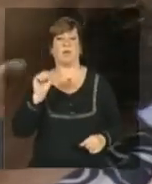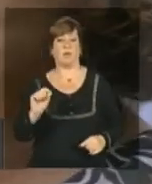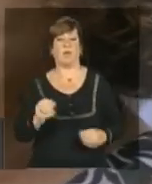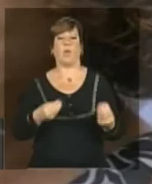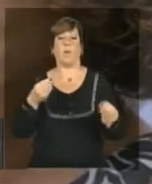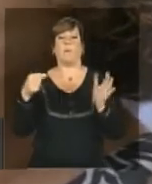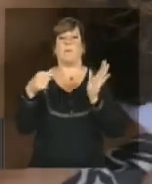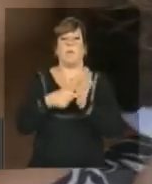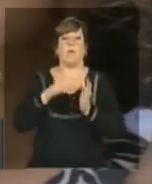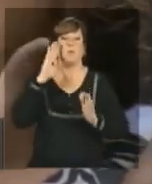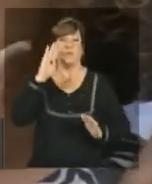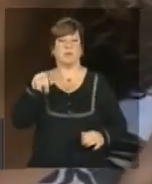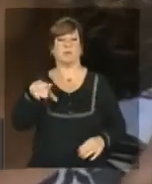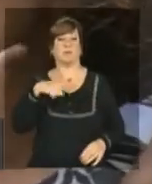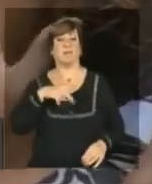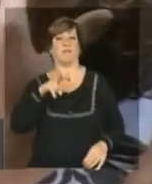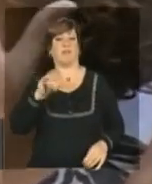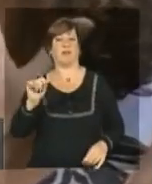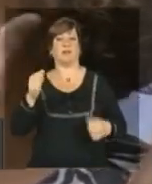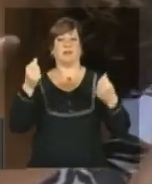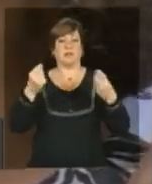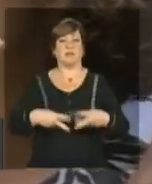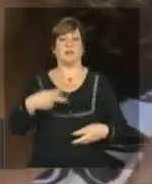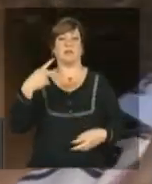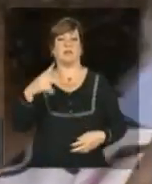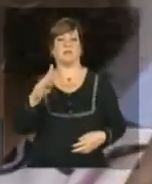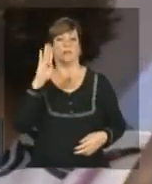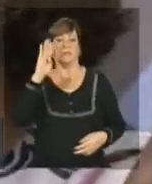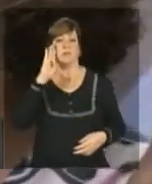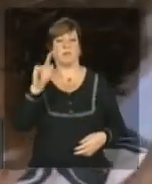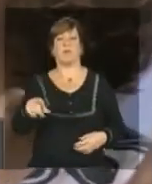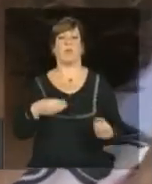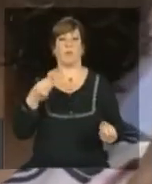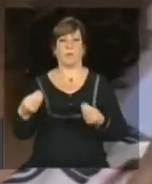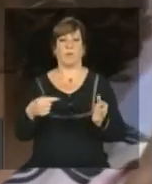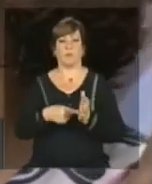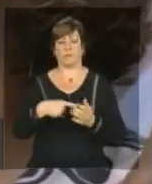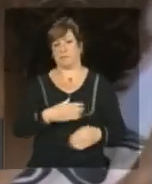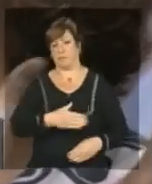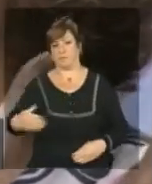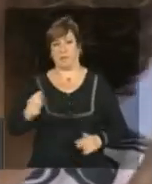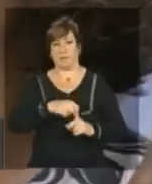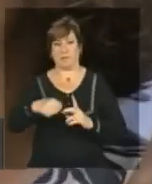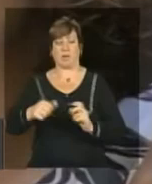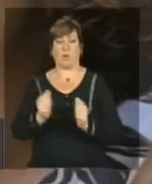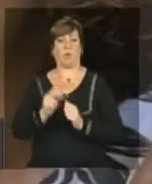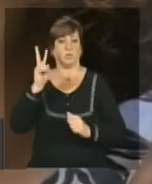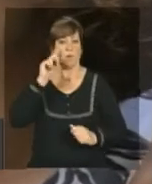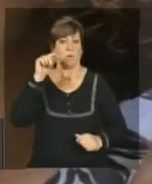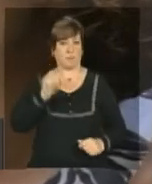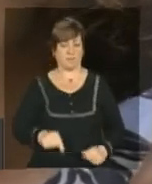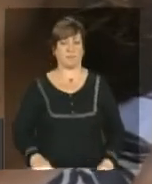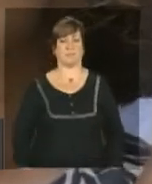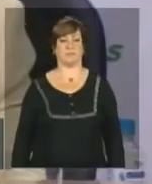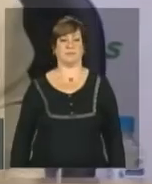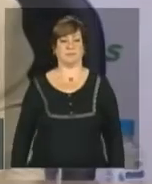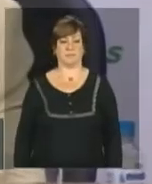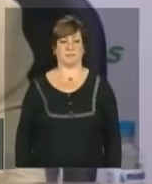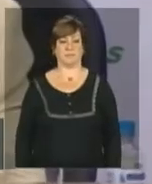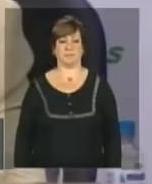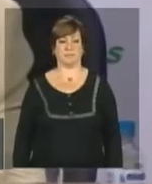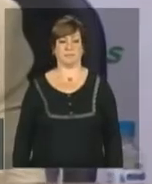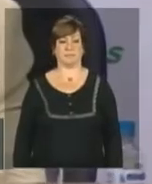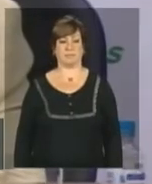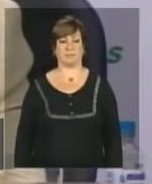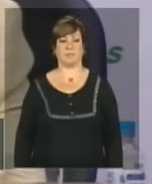que pontos serão da sua principal, da sua prioridade nos próximos meses com relação à IP? Olha só, o que,